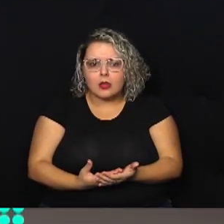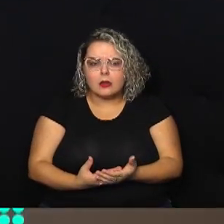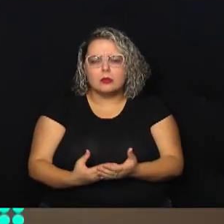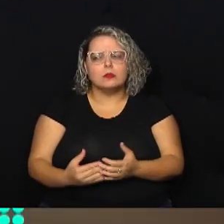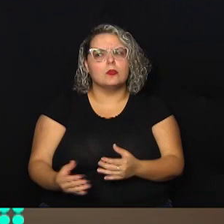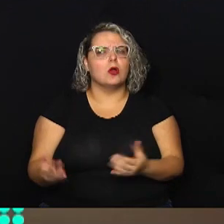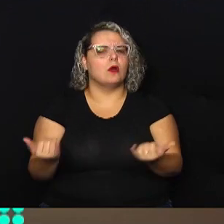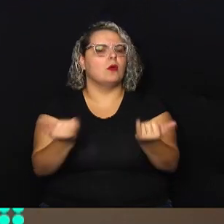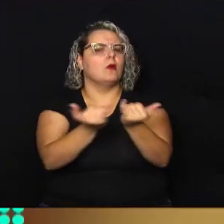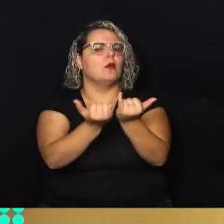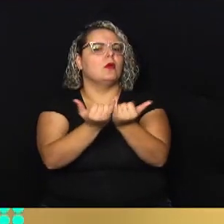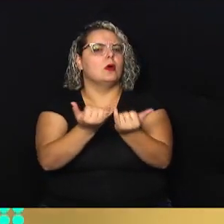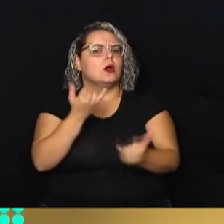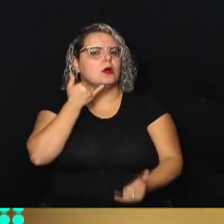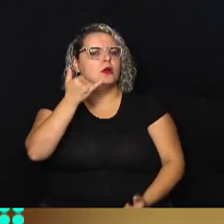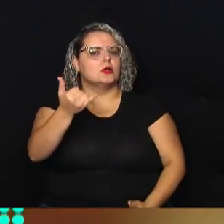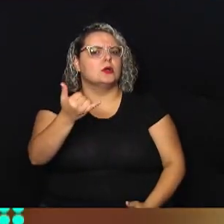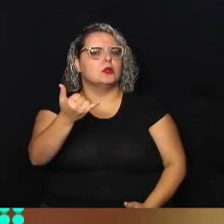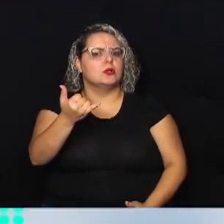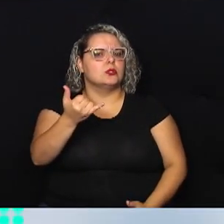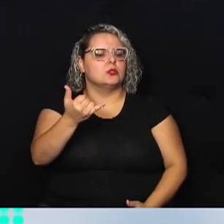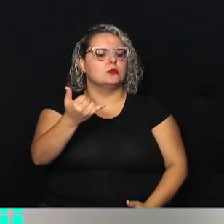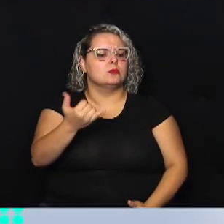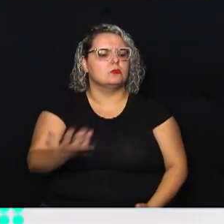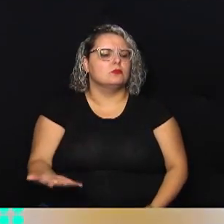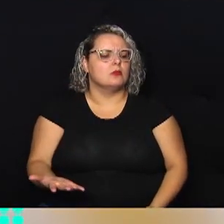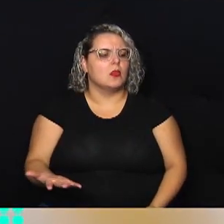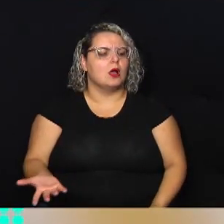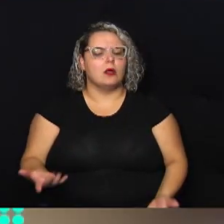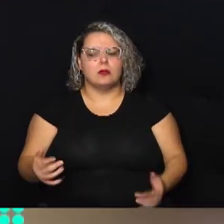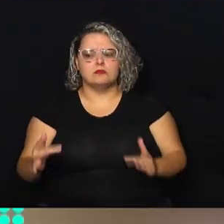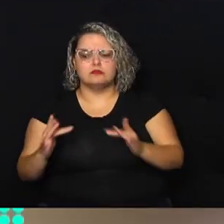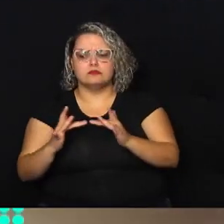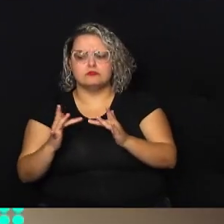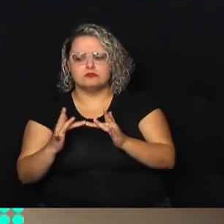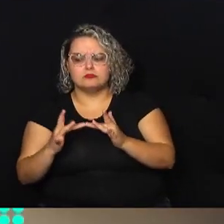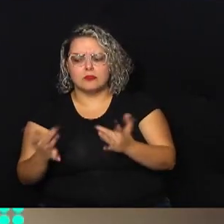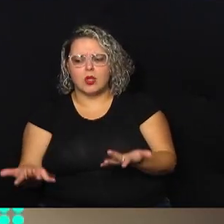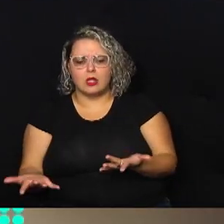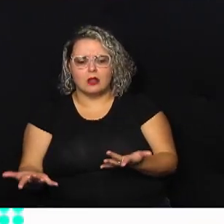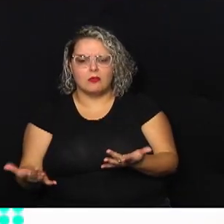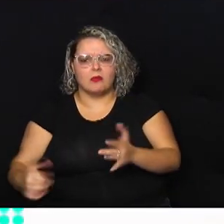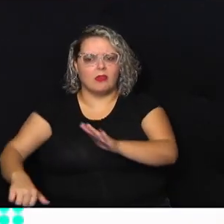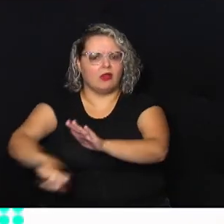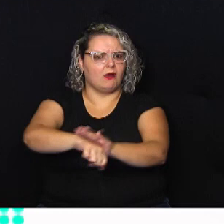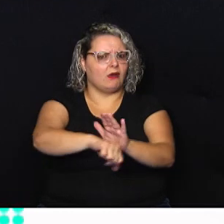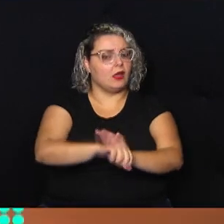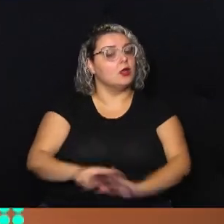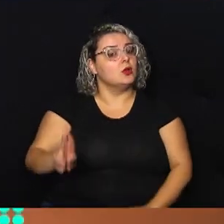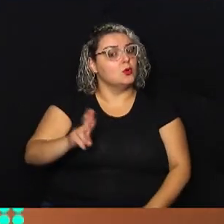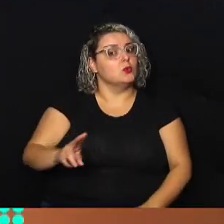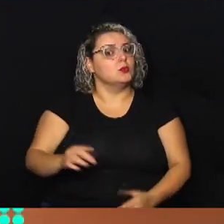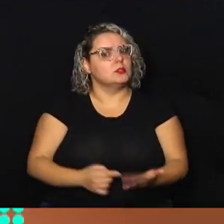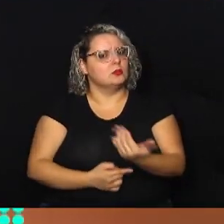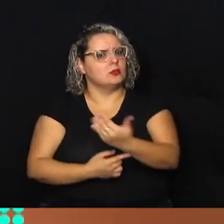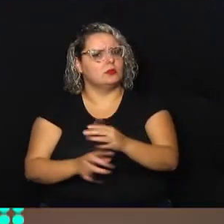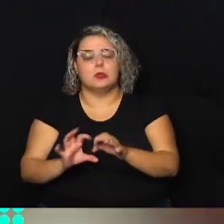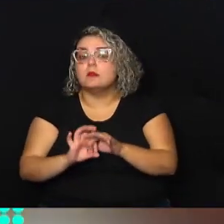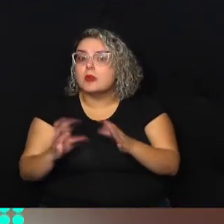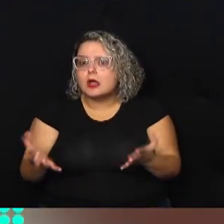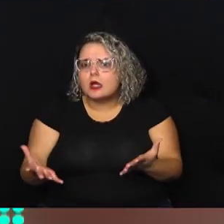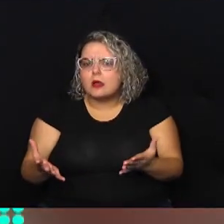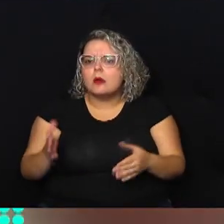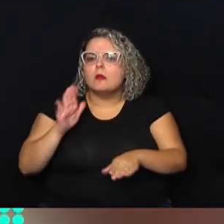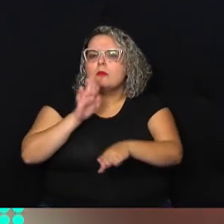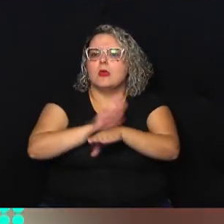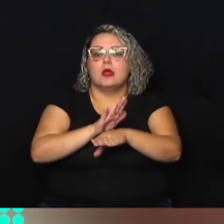de ligação da mãe com o crime. Desesperada, ela usa o conhecimento e recursos tecnológicos disponíveis para ajudar